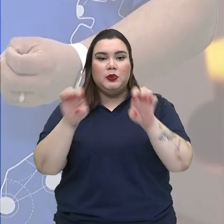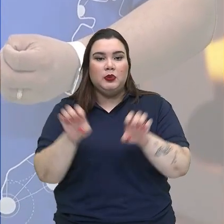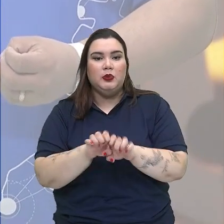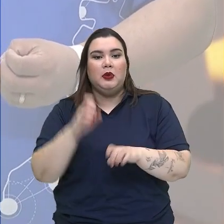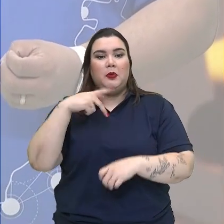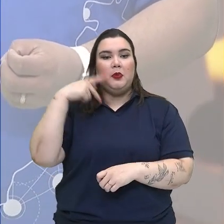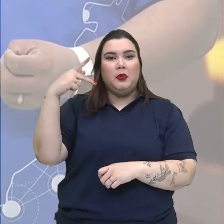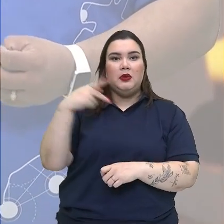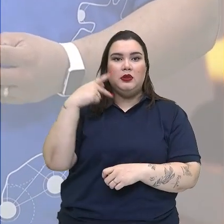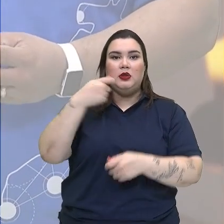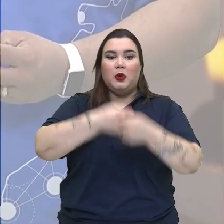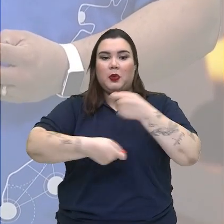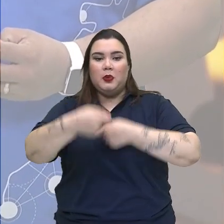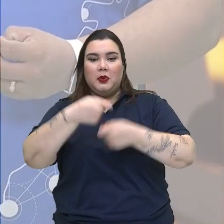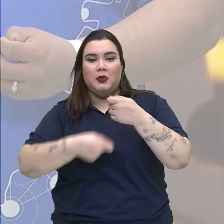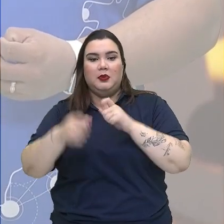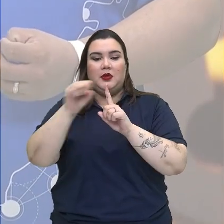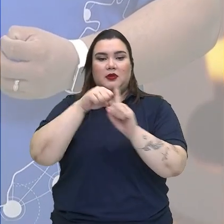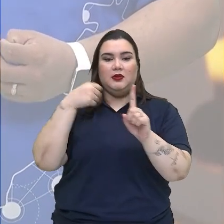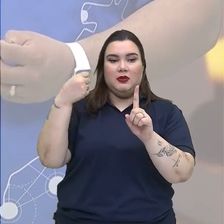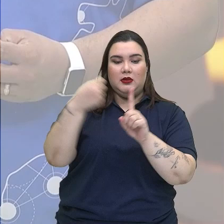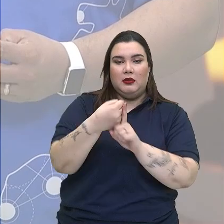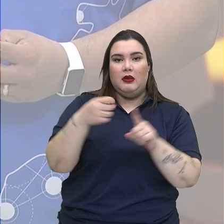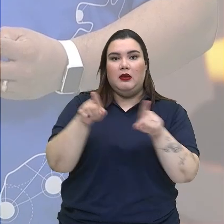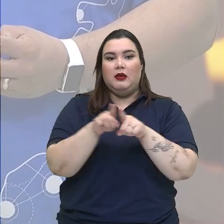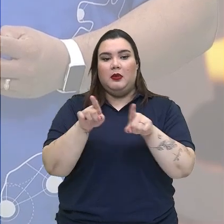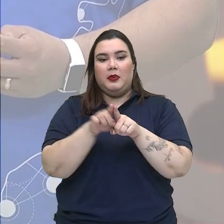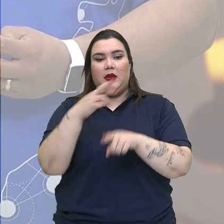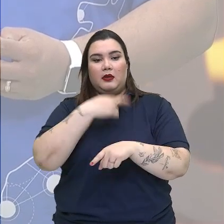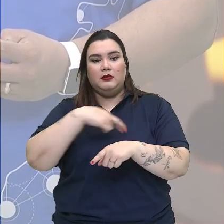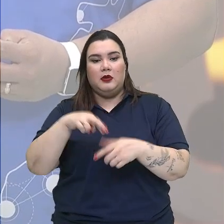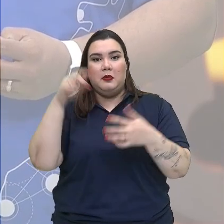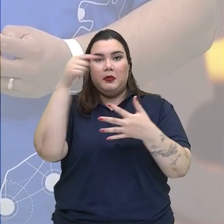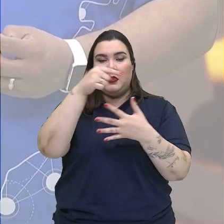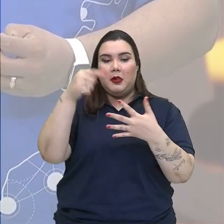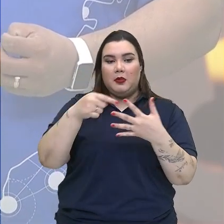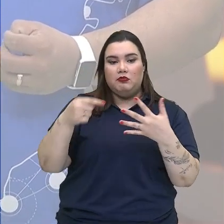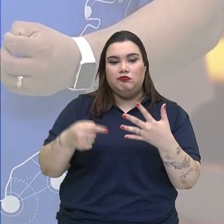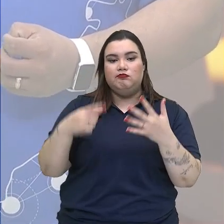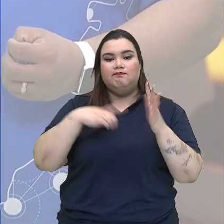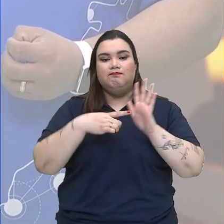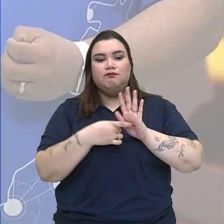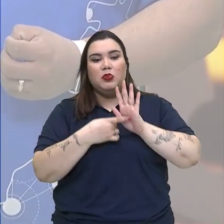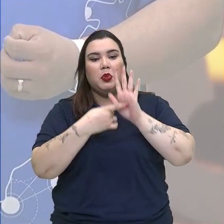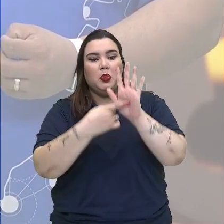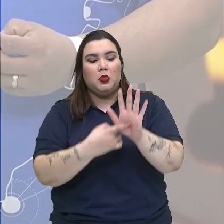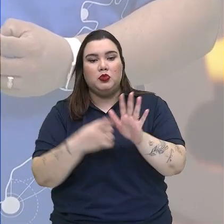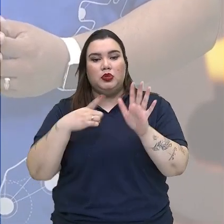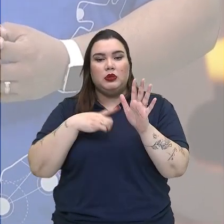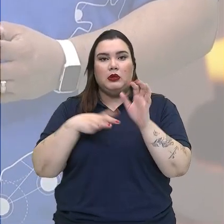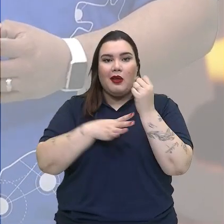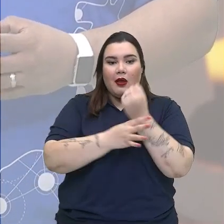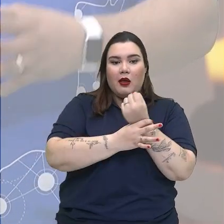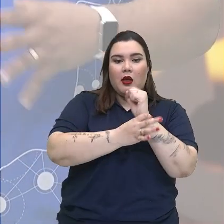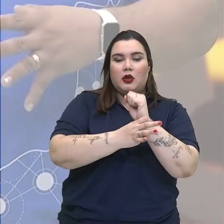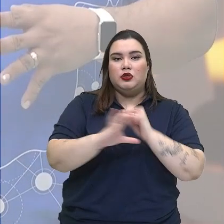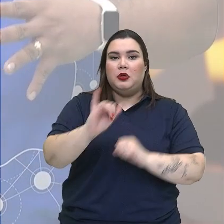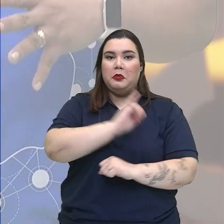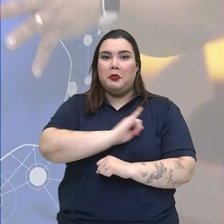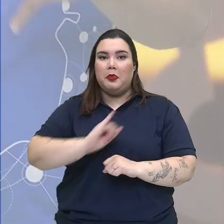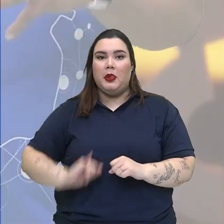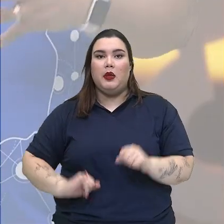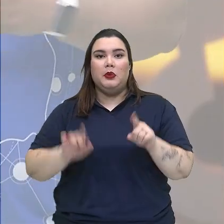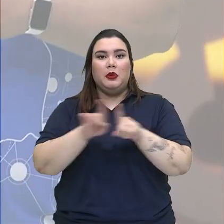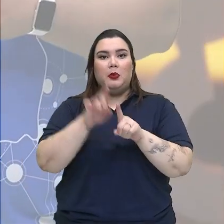sociais e religiosas bem definidas que sustentavam os seus impérios e culturas. Então,